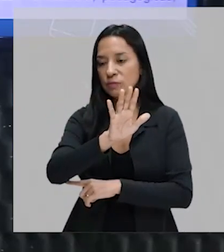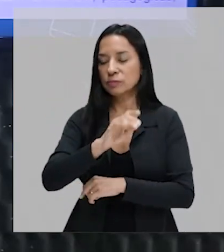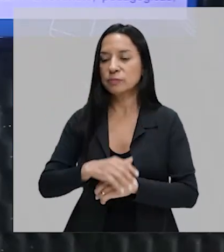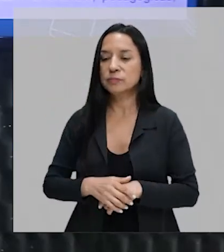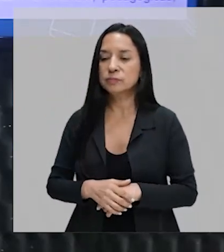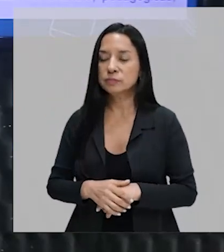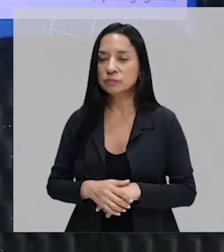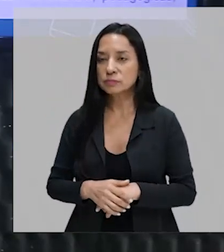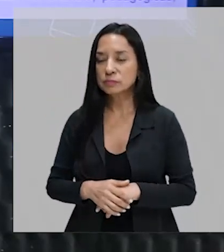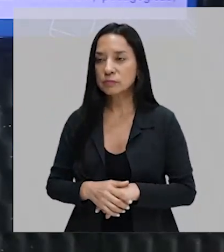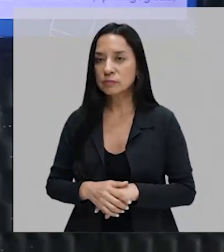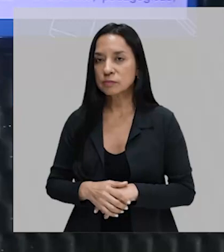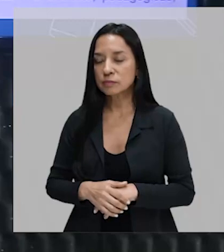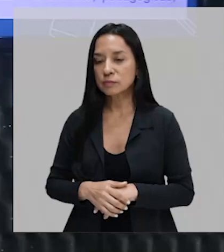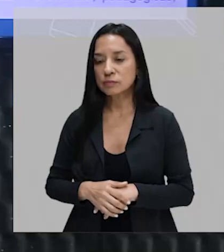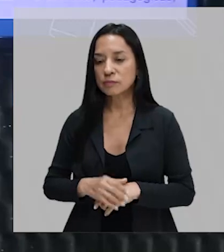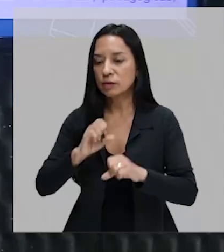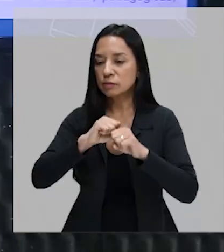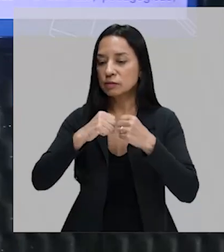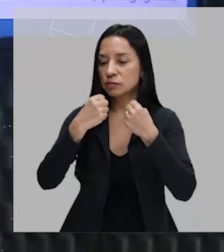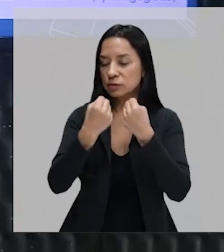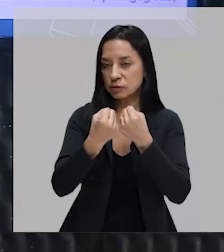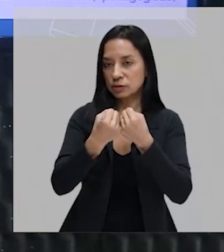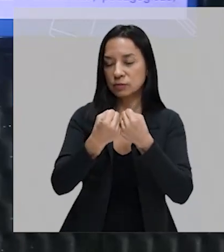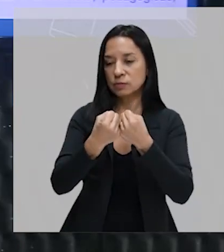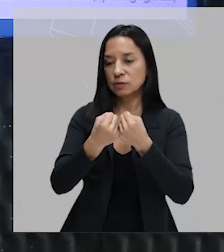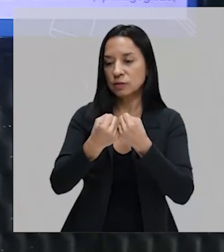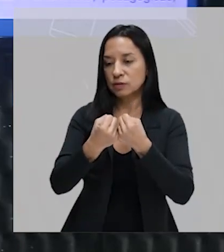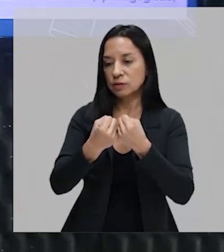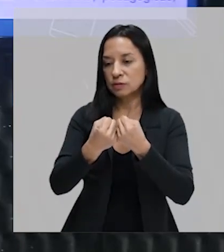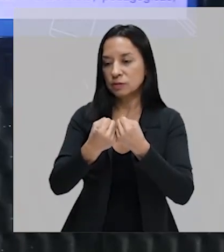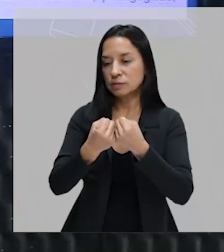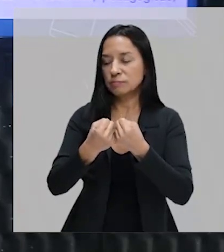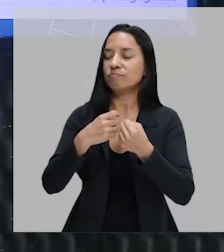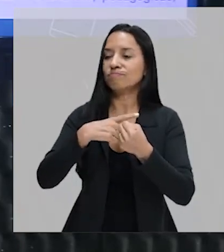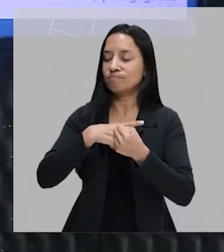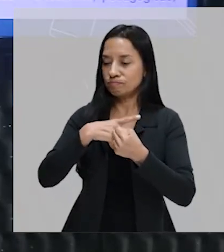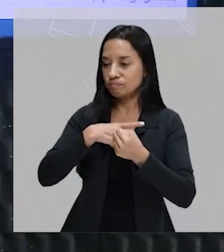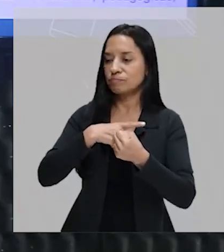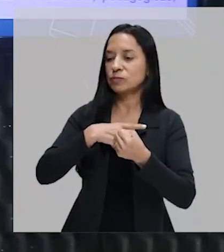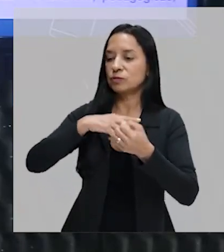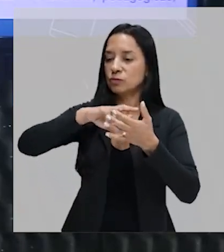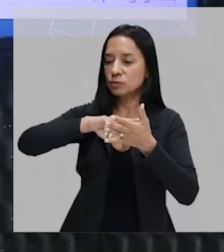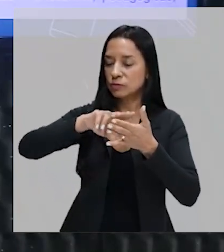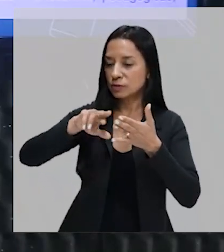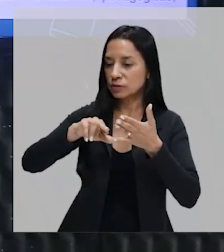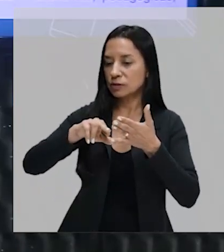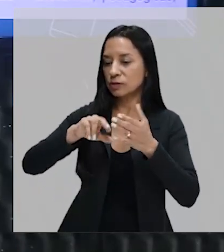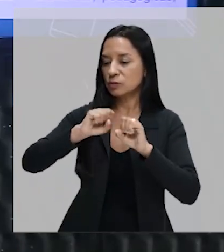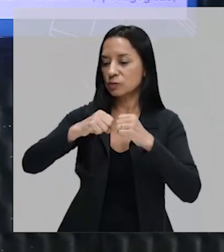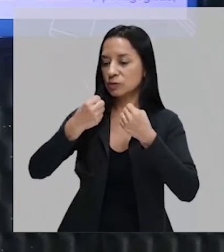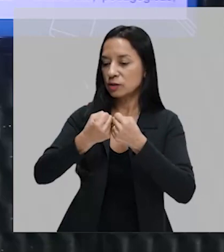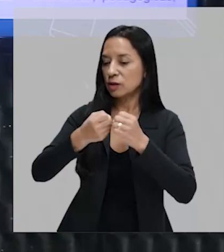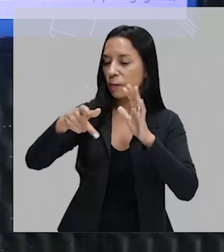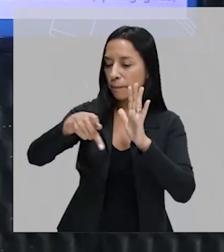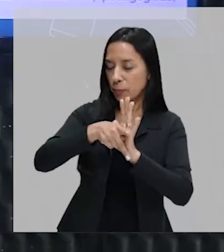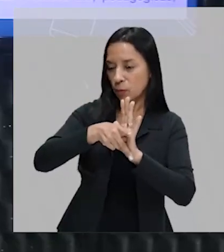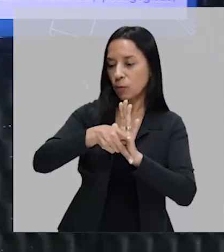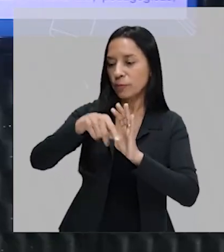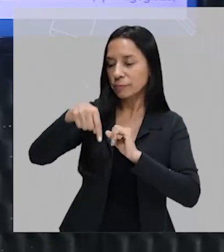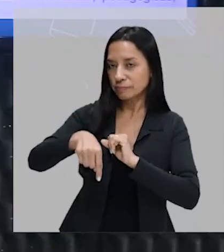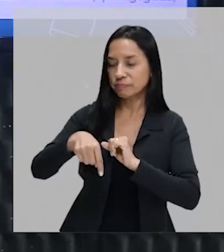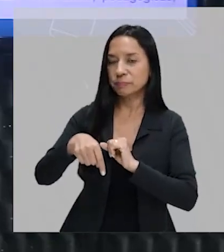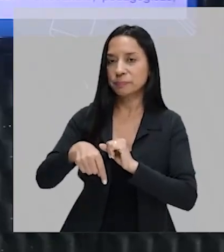genericamente falando, essas sociedades, apesar da diversidade, essas sociedades nativas,